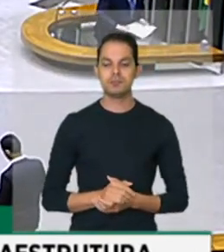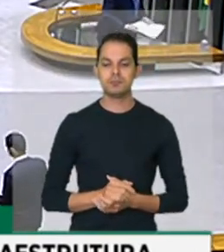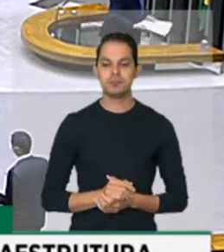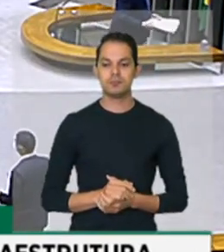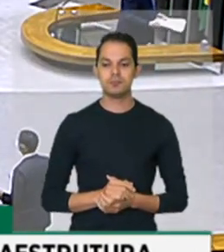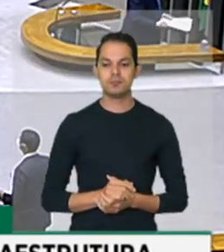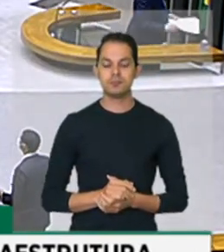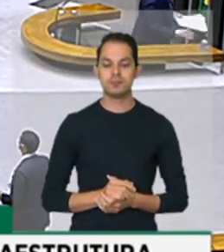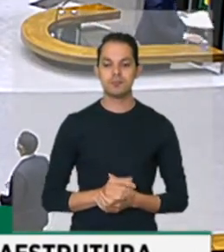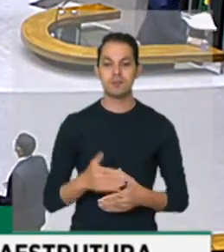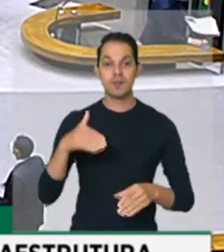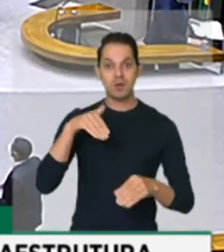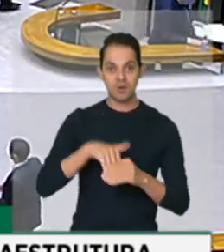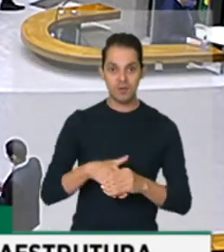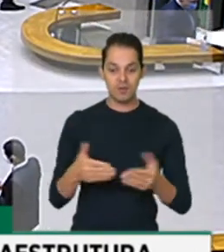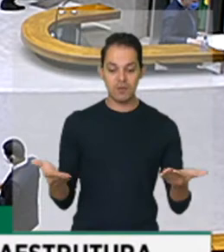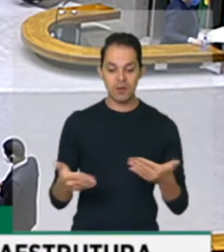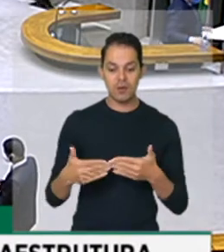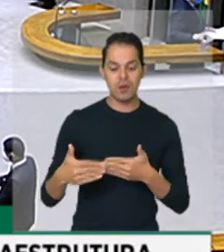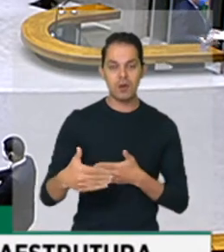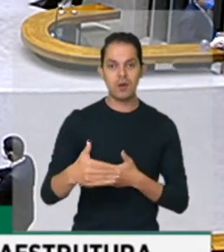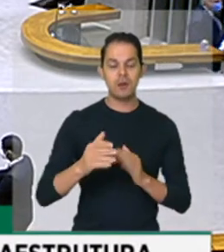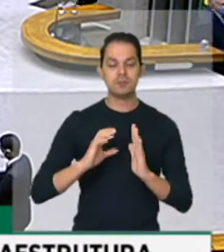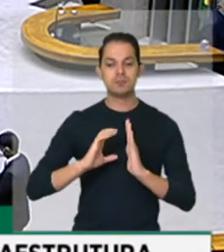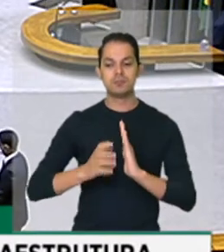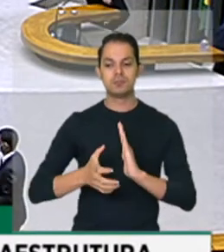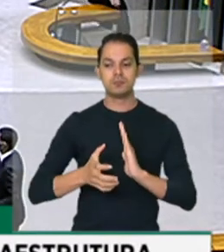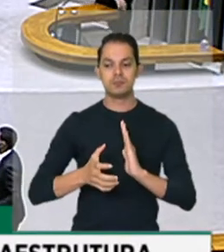Passa-se a votação. Como encaminha